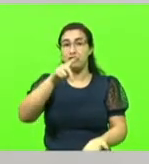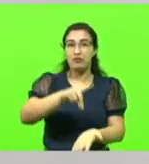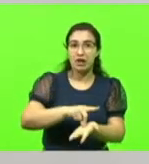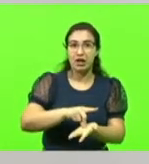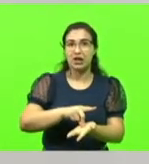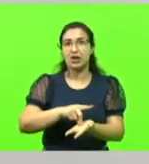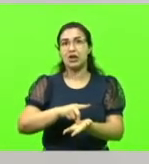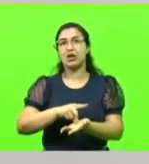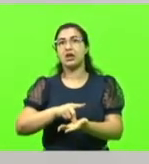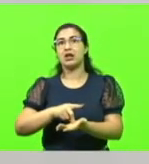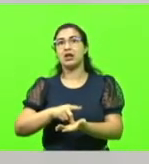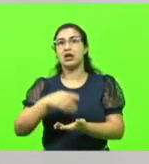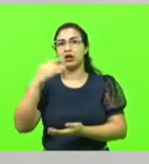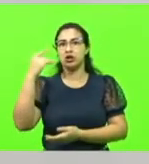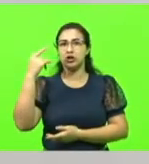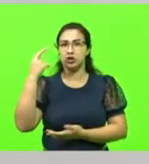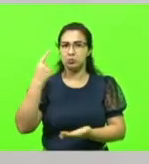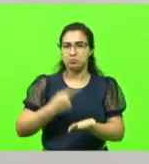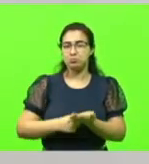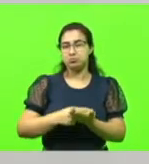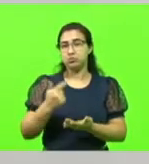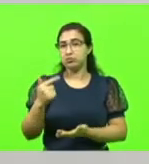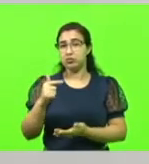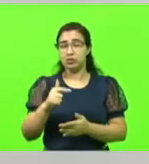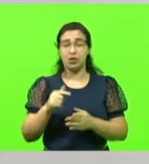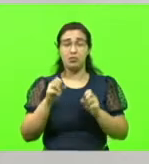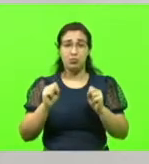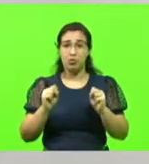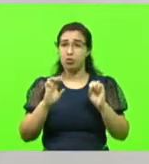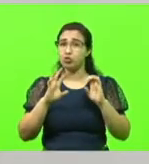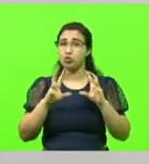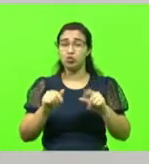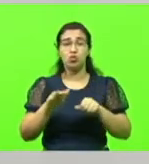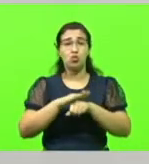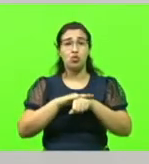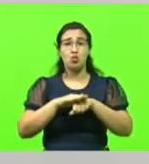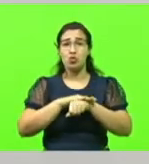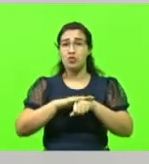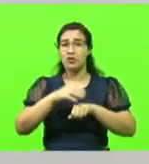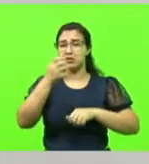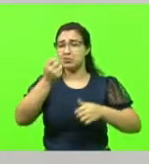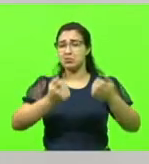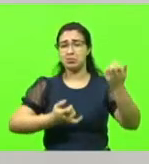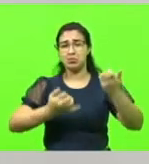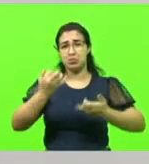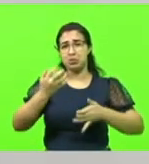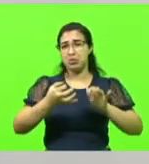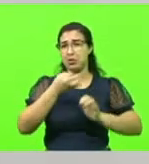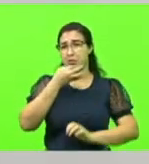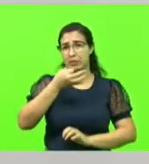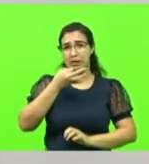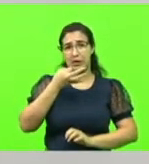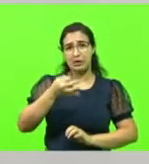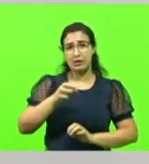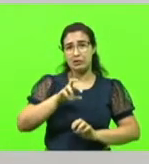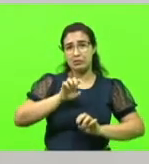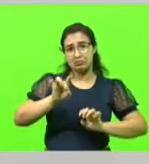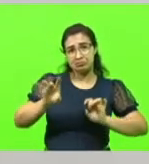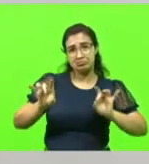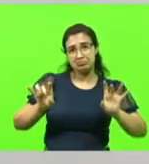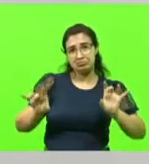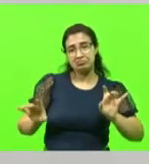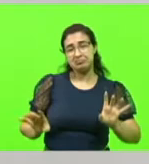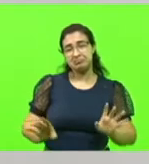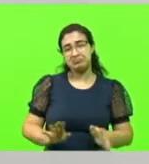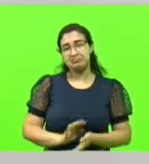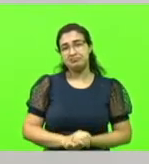então estamos sendo cerceados o direito de conversar, de expor as nossas formas de pensar, muitas vezes.